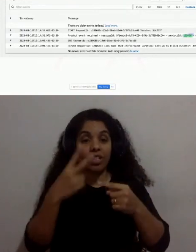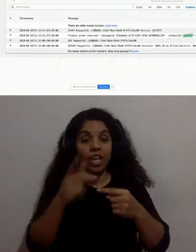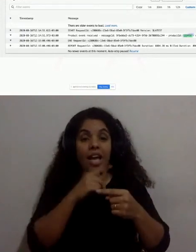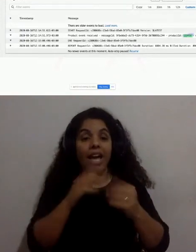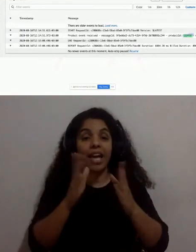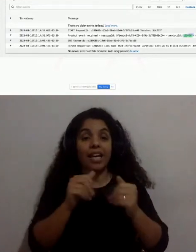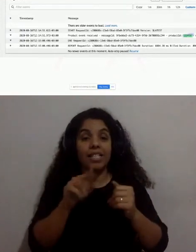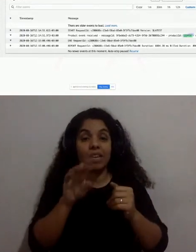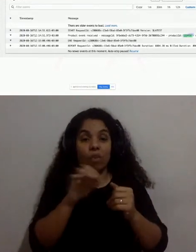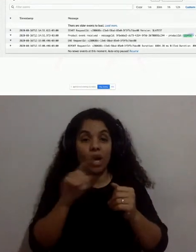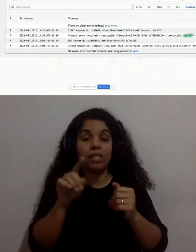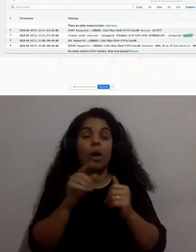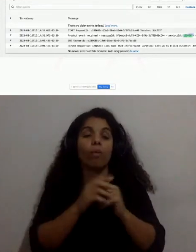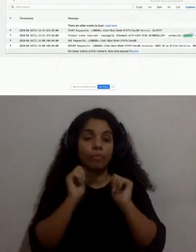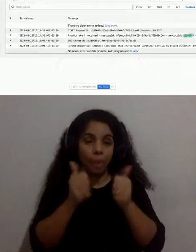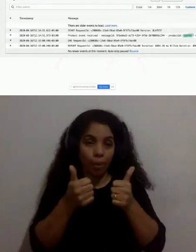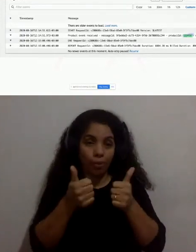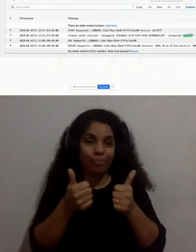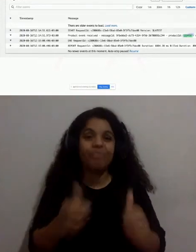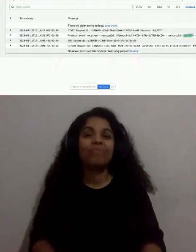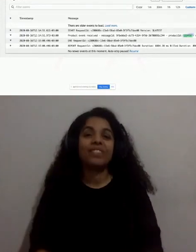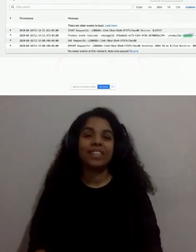invocação. Tá bom?